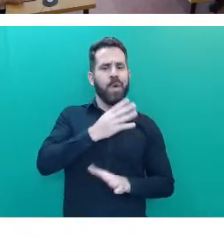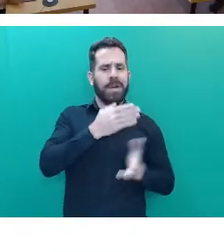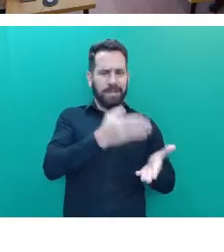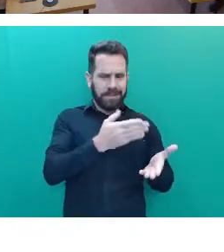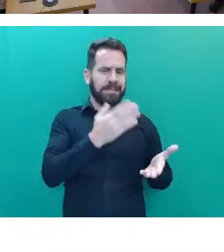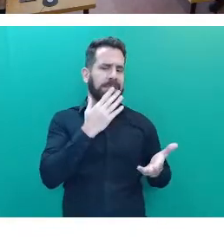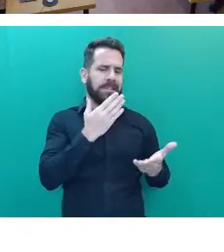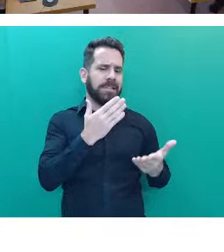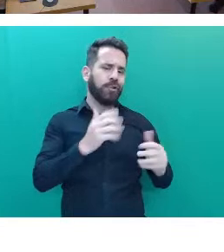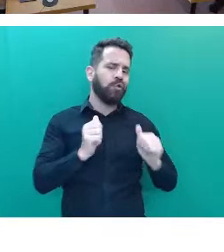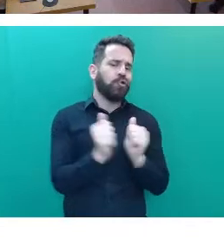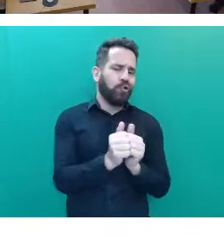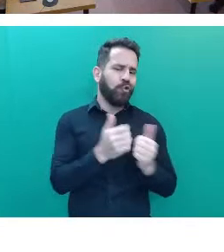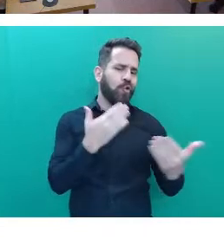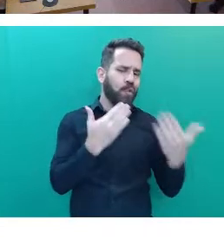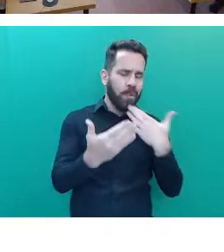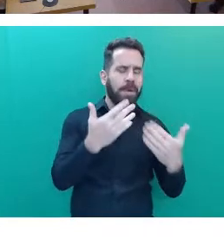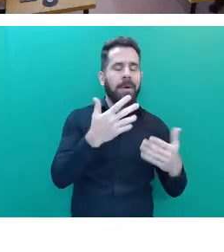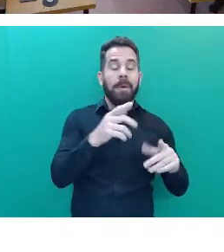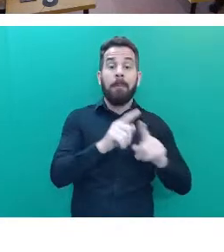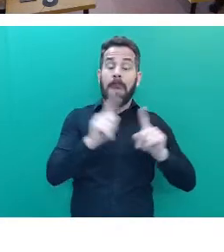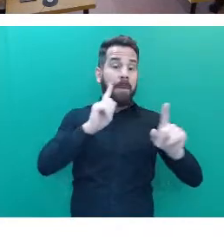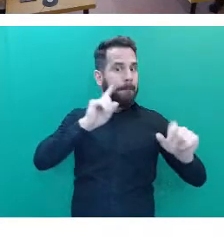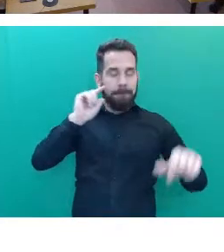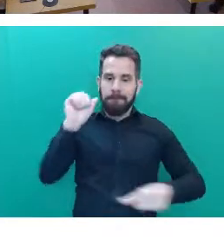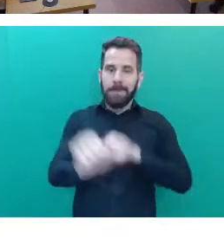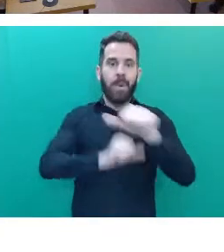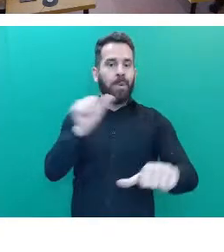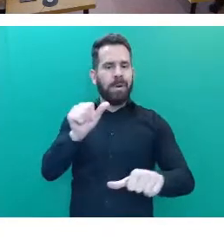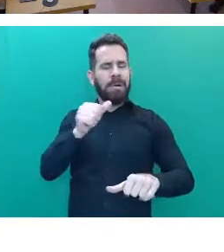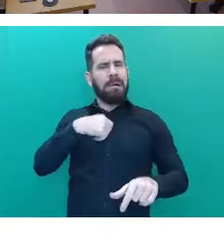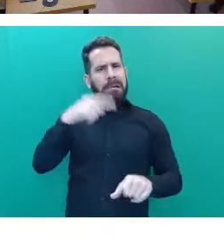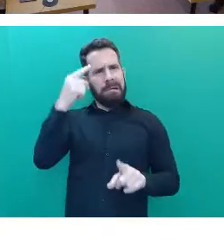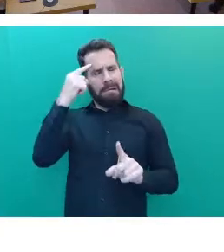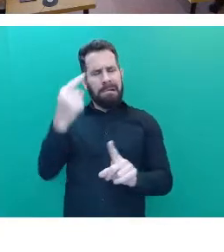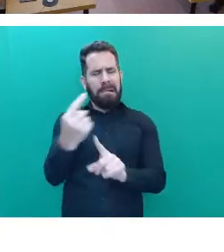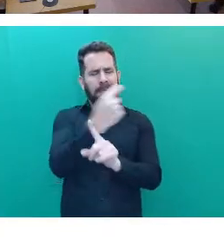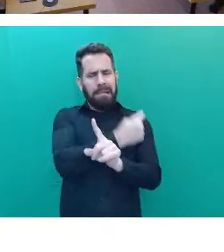não me engano, tua ideia era trabalhar já com